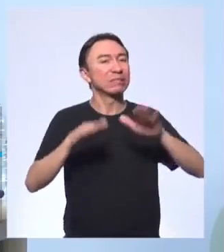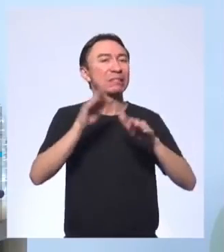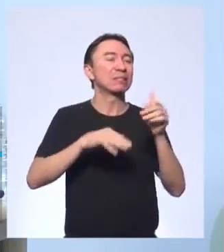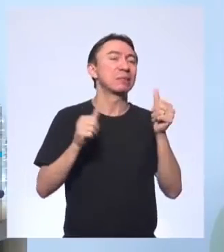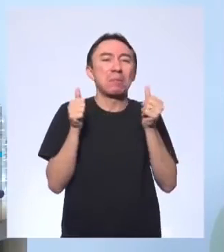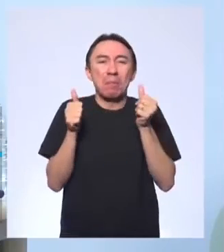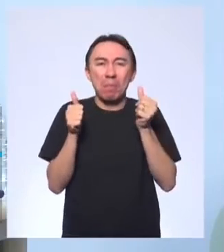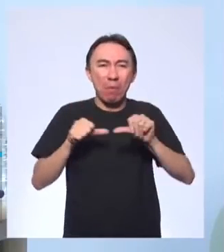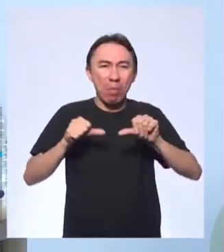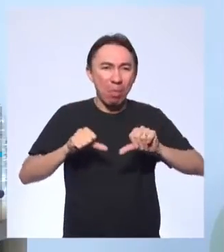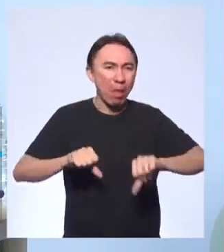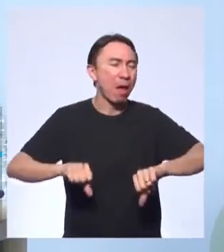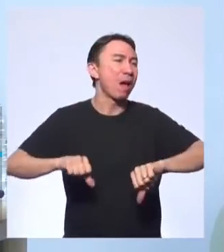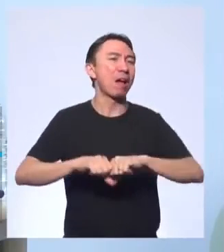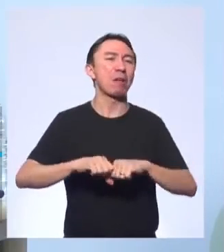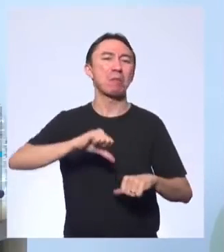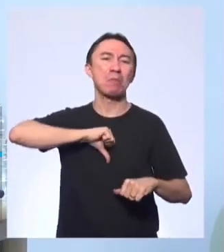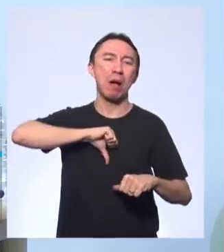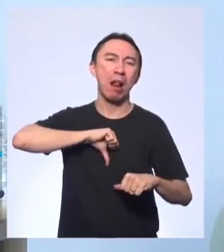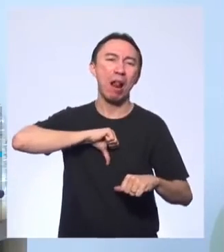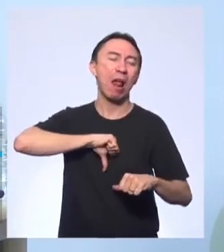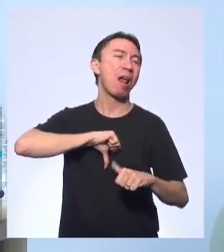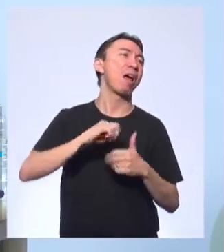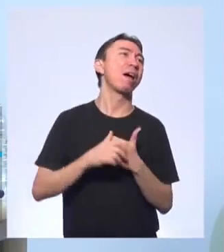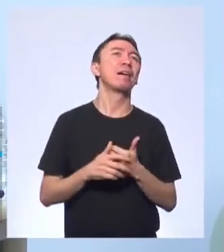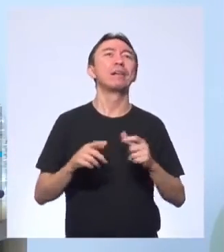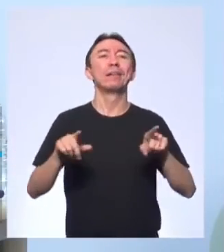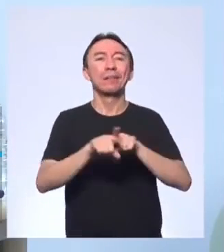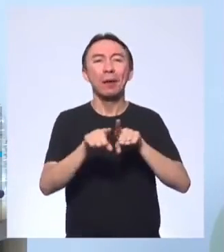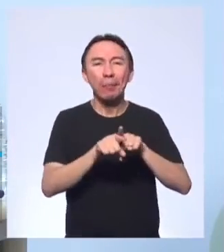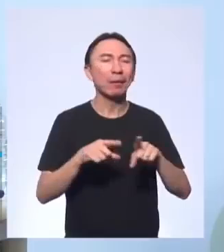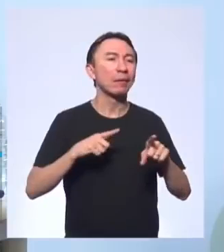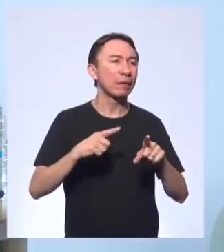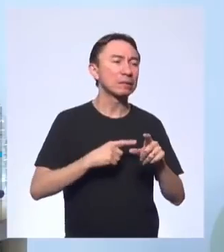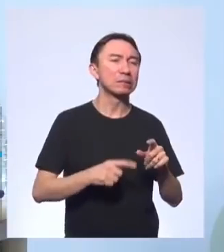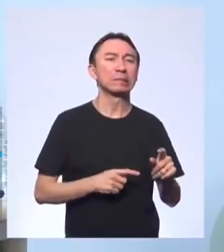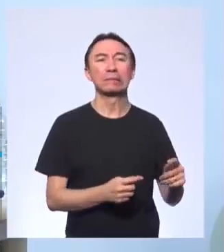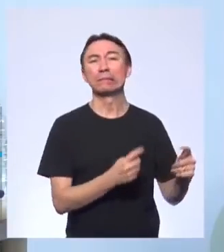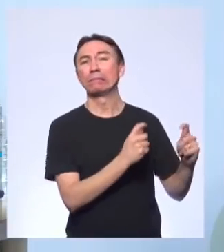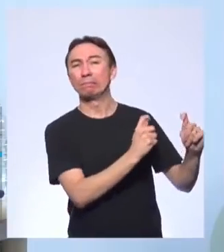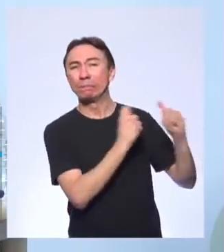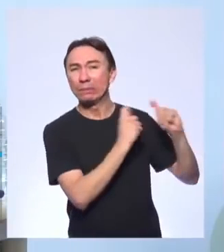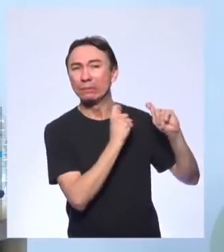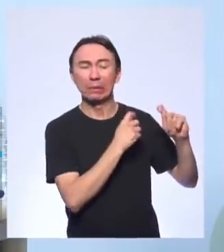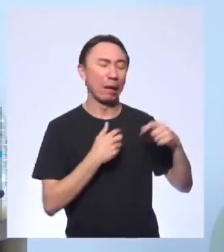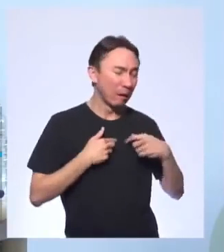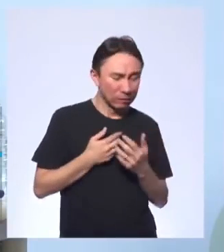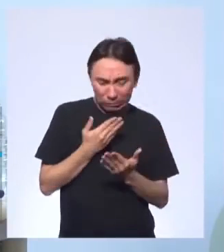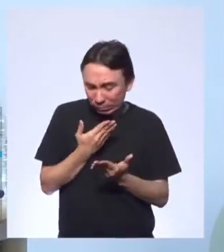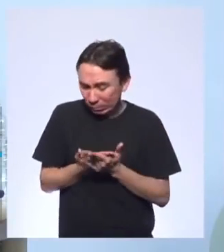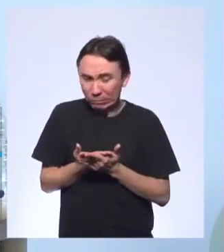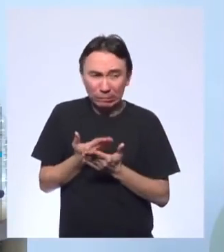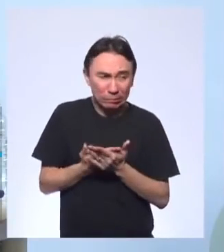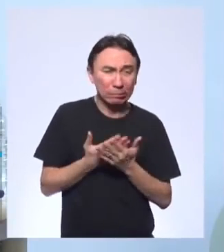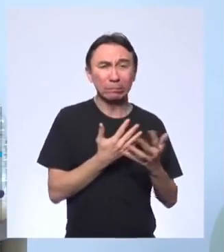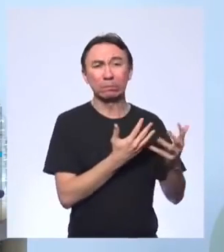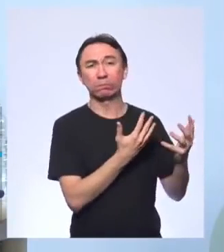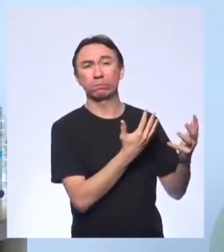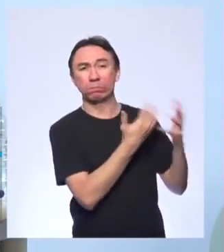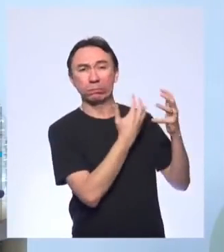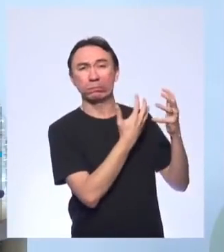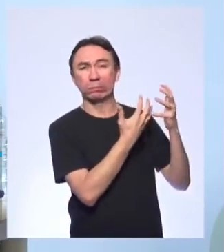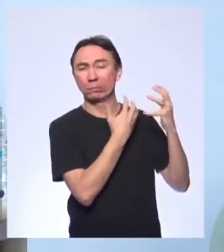também aquela questão da cobrança em relação ao estudo. Então, muitas vezes o adolescente se sente pressionado.